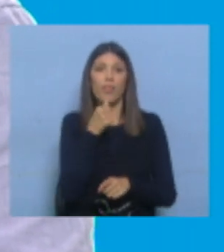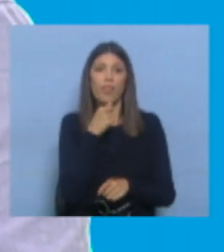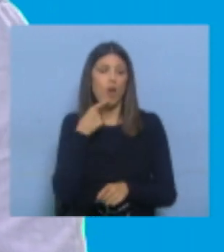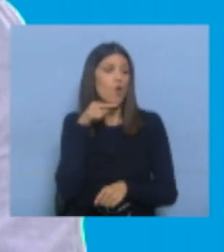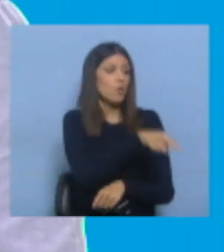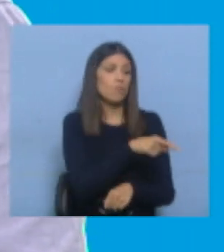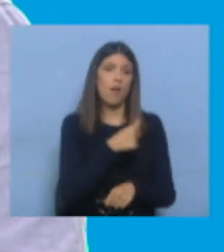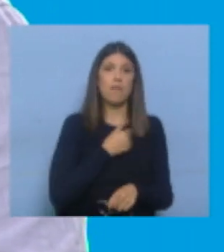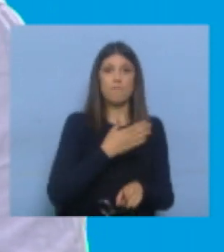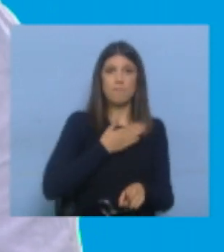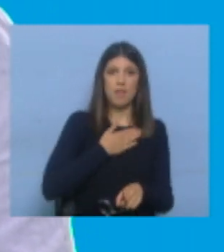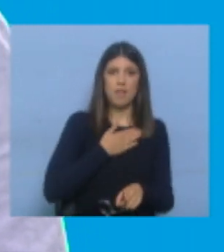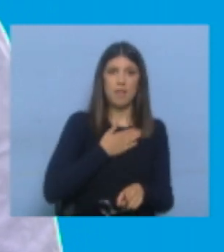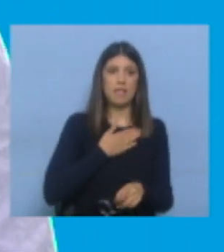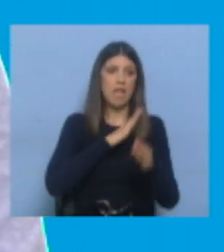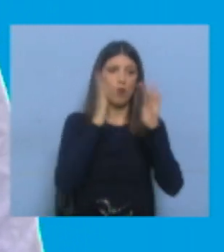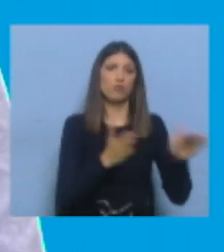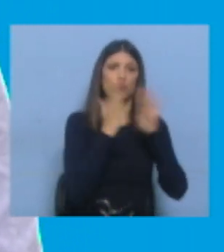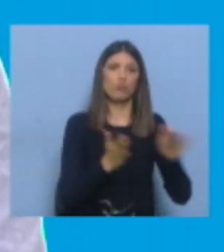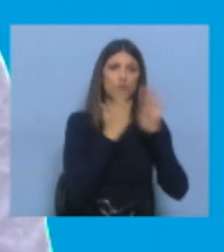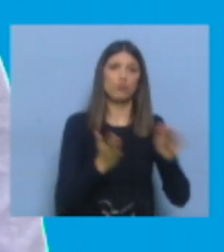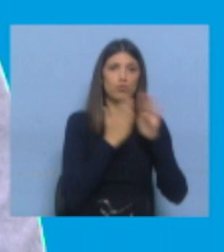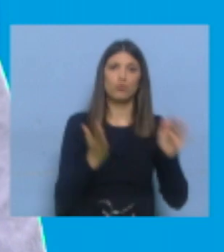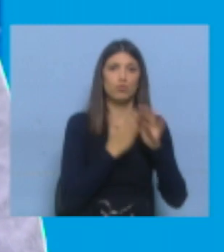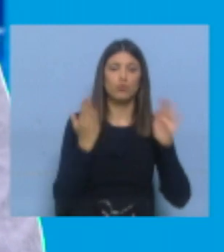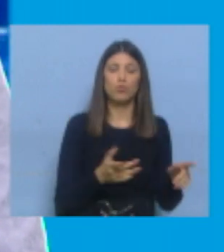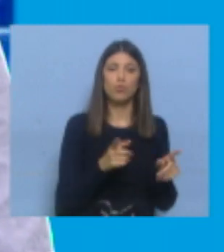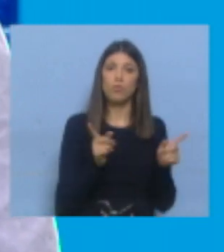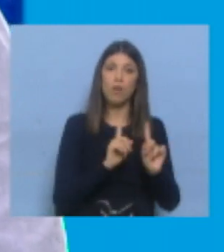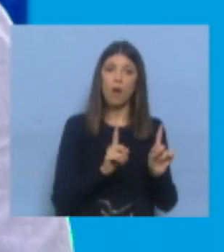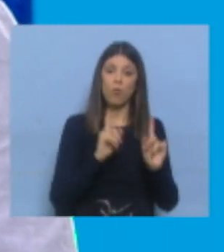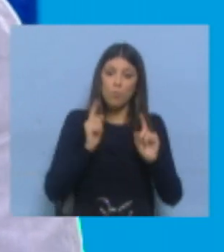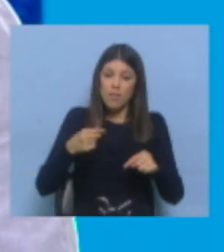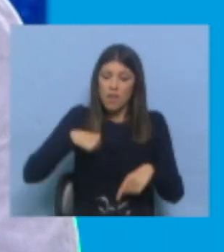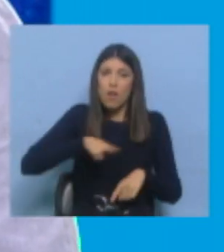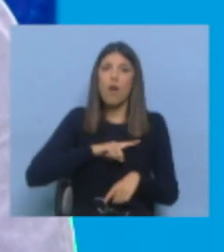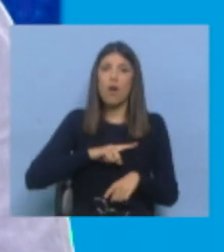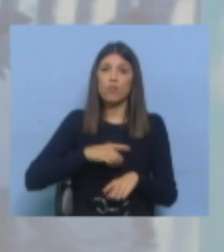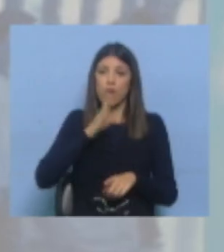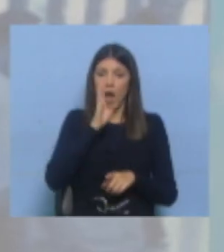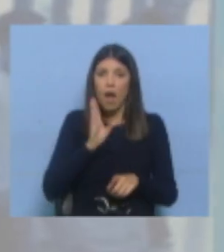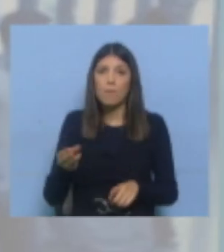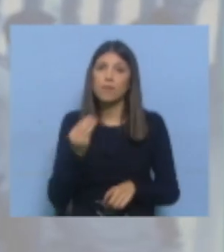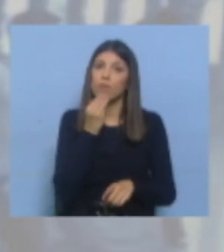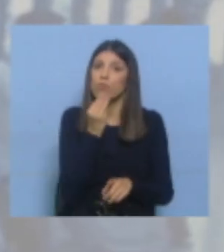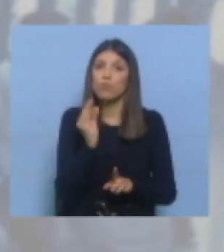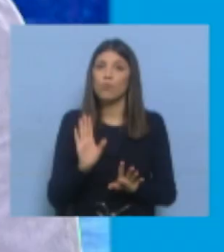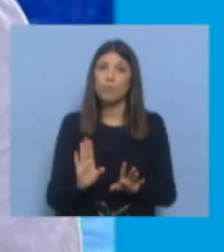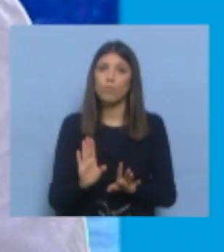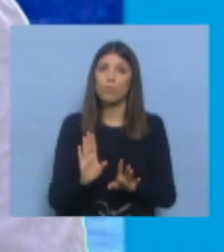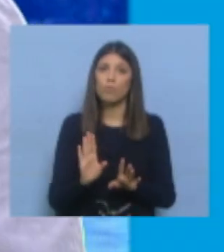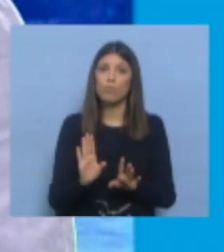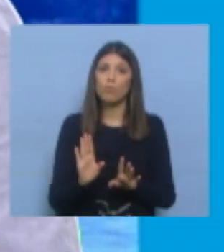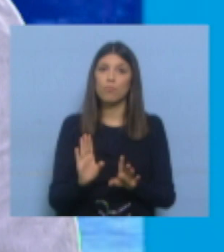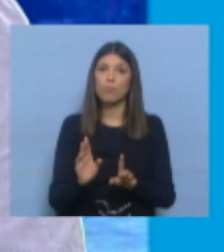empresas pela produção desenfreada e não responsável, mas começa muito também em nós consumidores. Os hábitos de consumo. Os hábitos de consumo, pelas